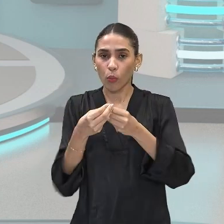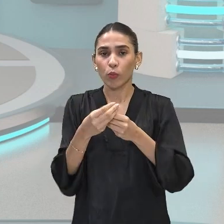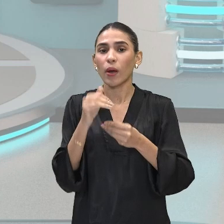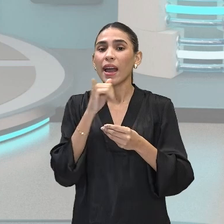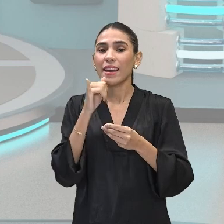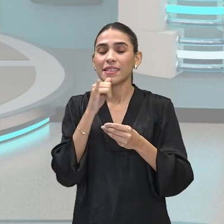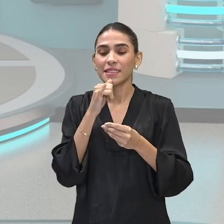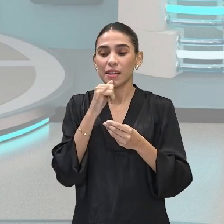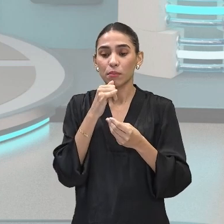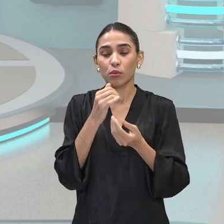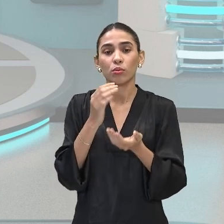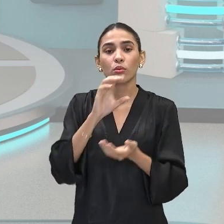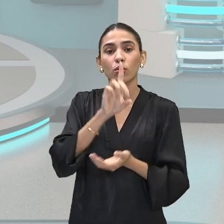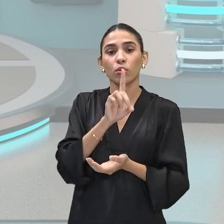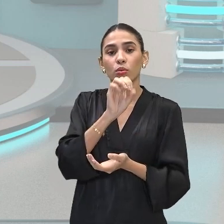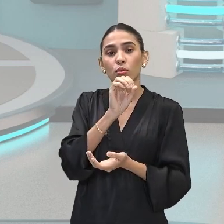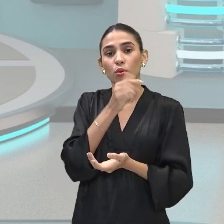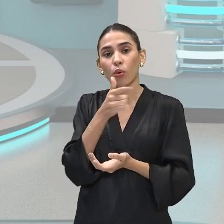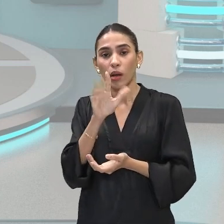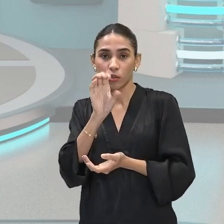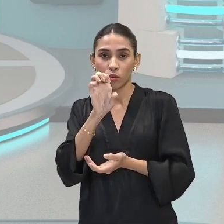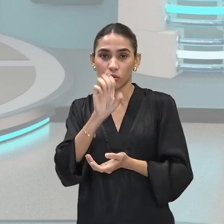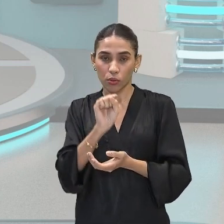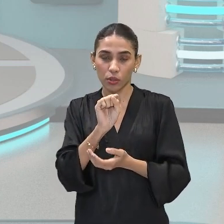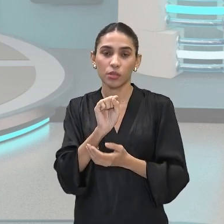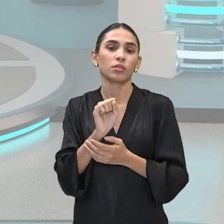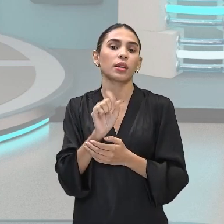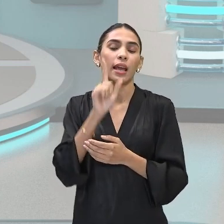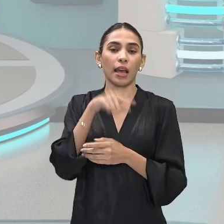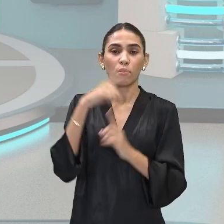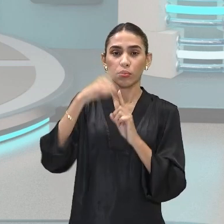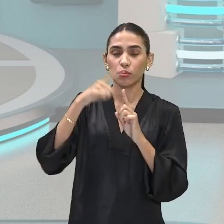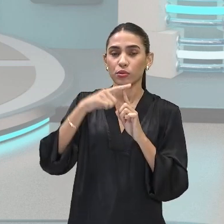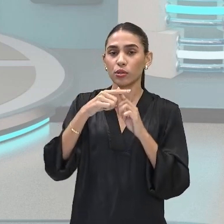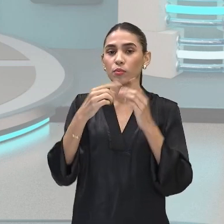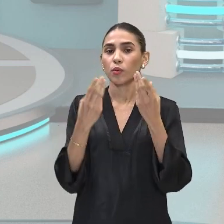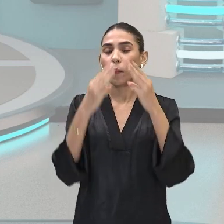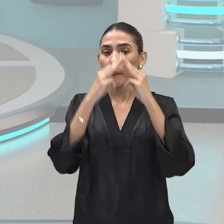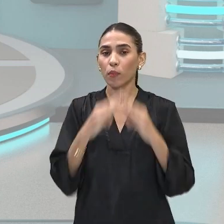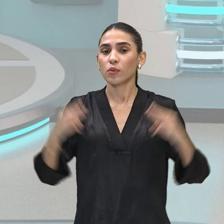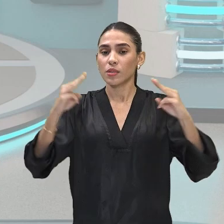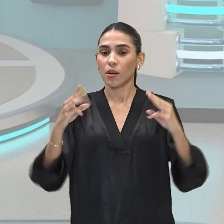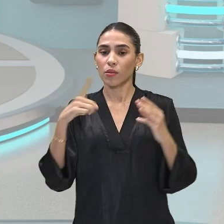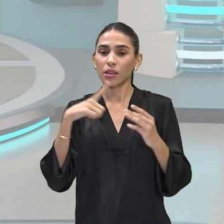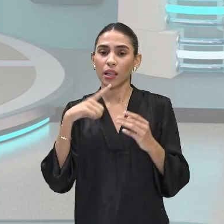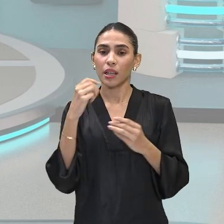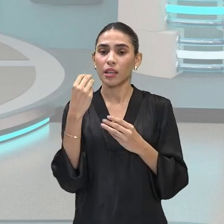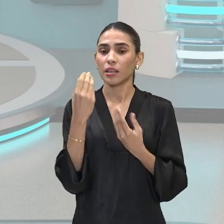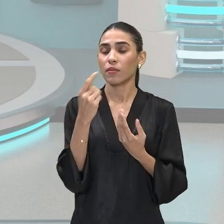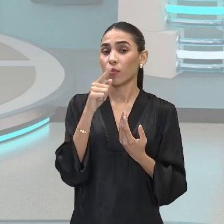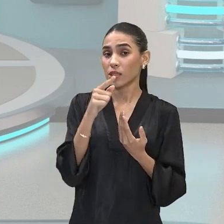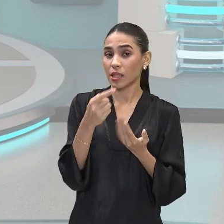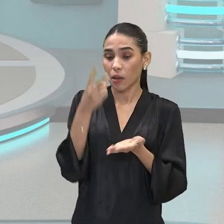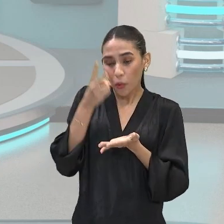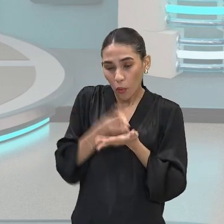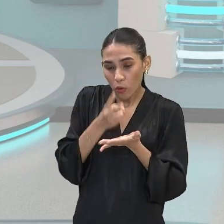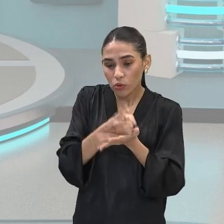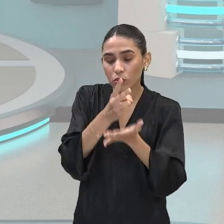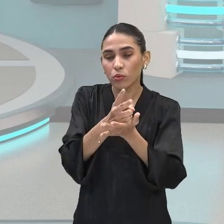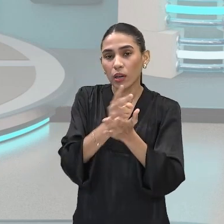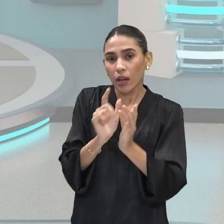certo? Então, é a forma, né, como o museu tem de estar ali se perpetuando,